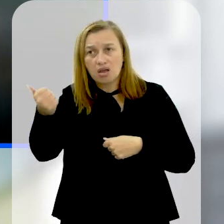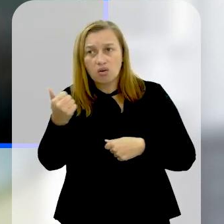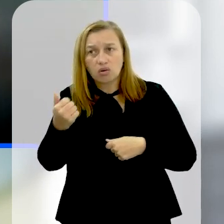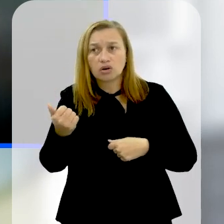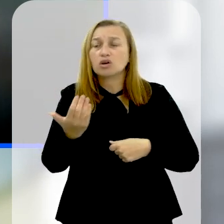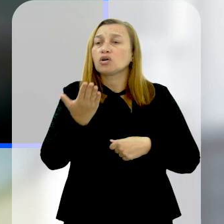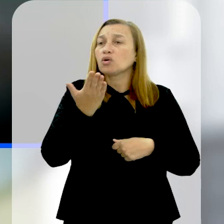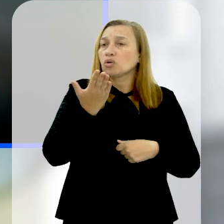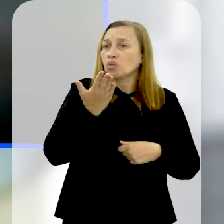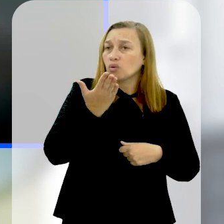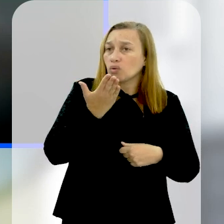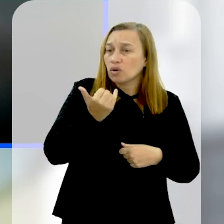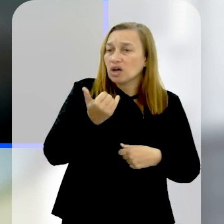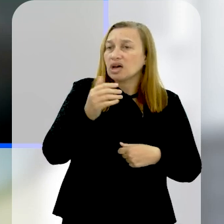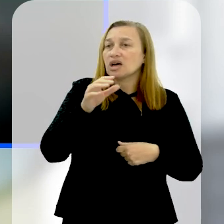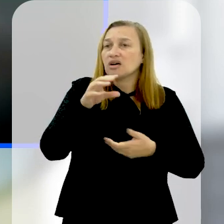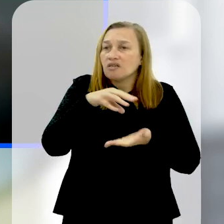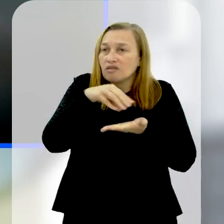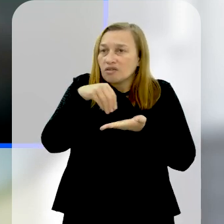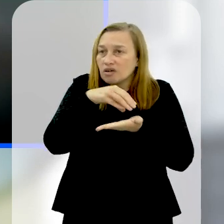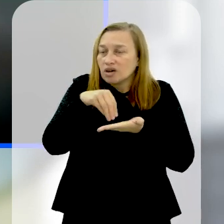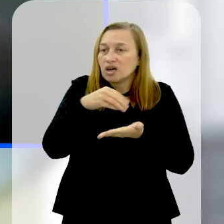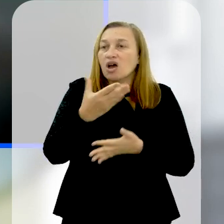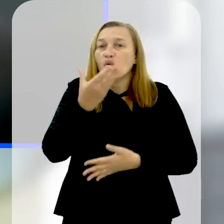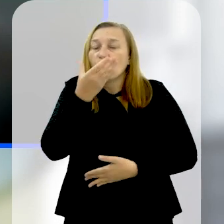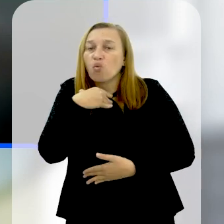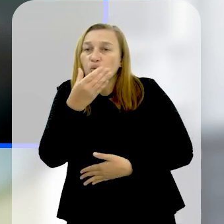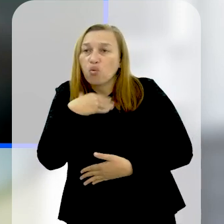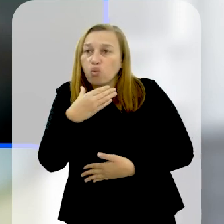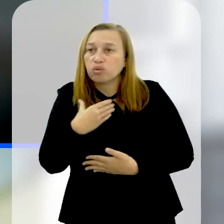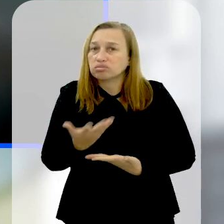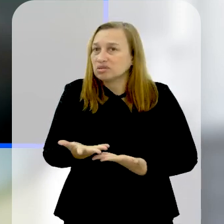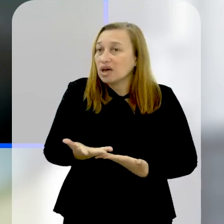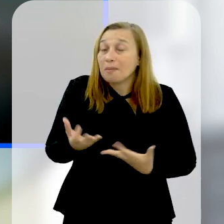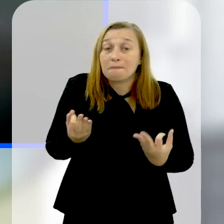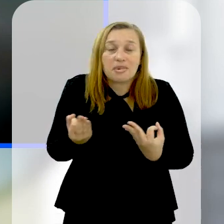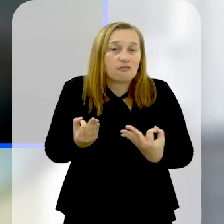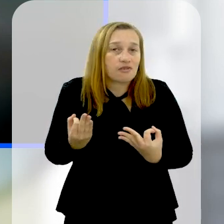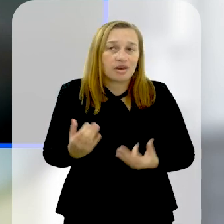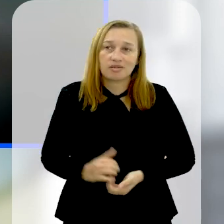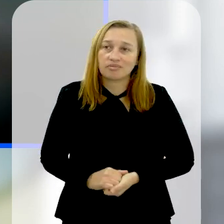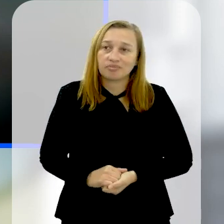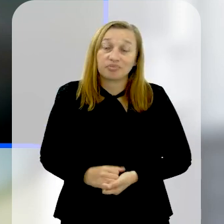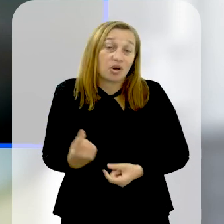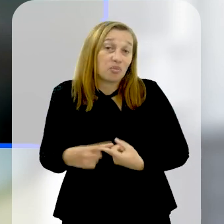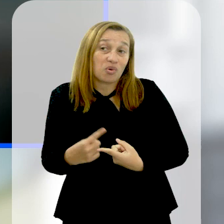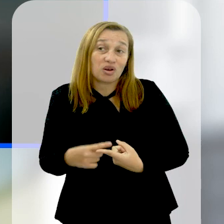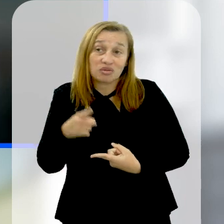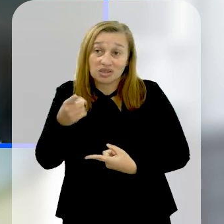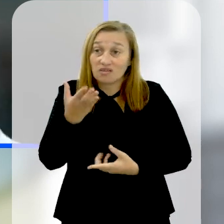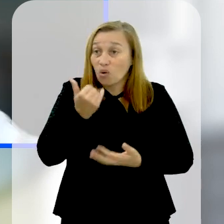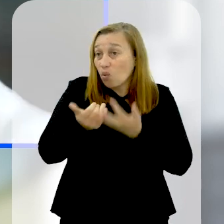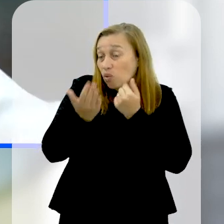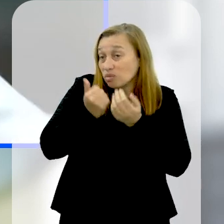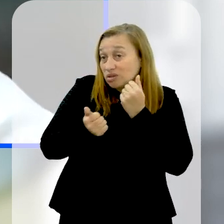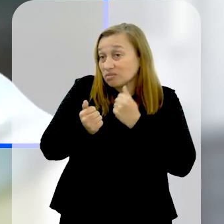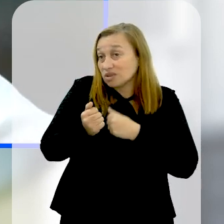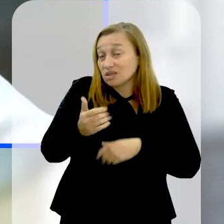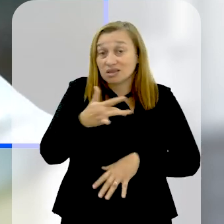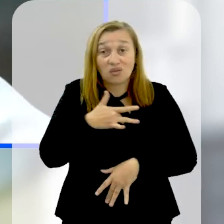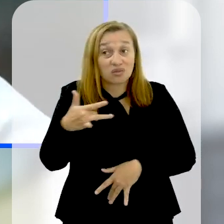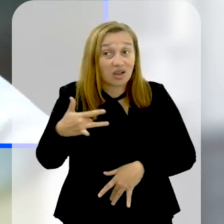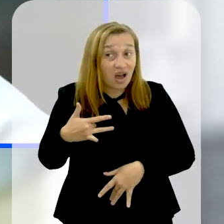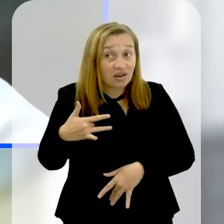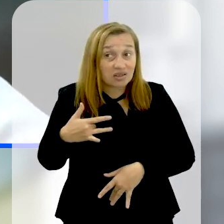ponta do lápis. Sobre alimentos de safra, vegetais de safra e frutas de safra. isso é perfeito, até porque você vai